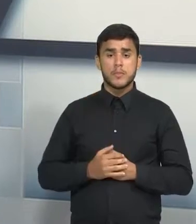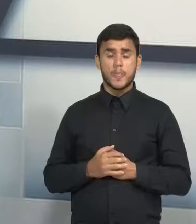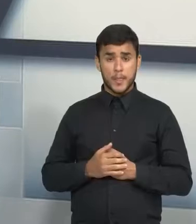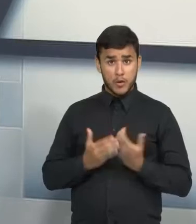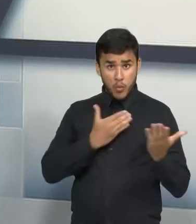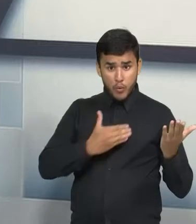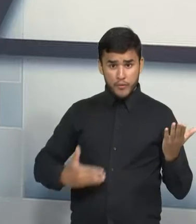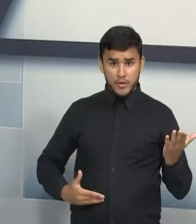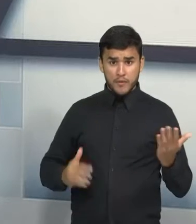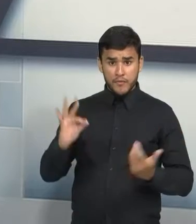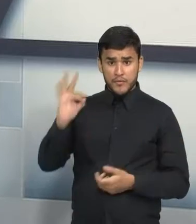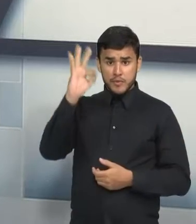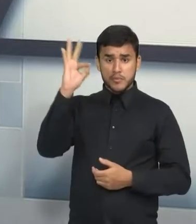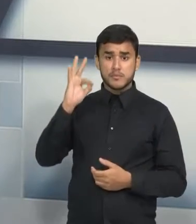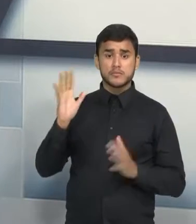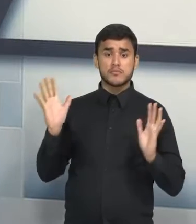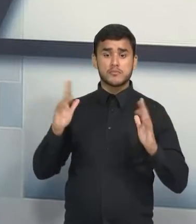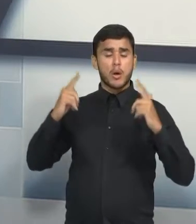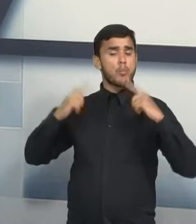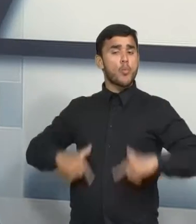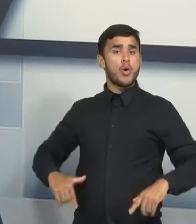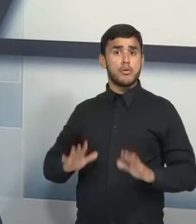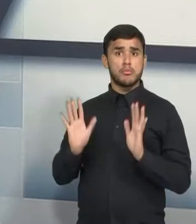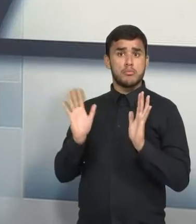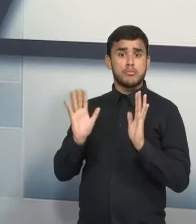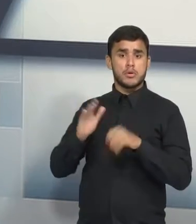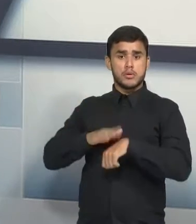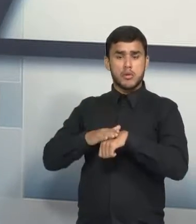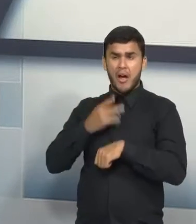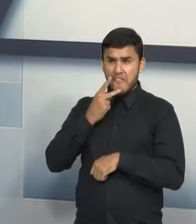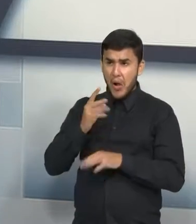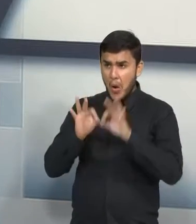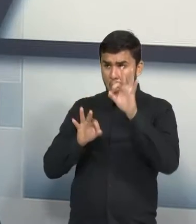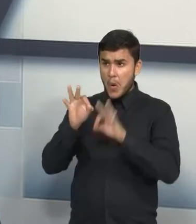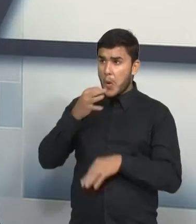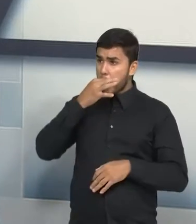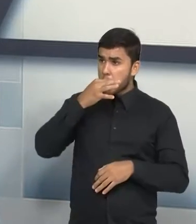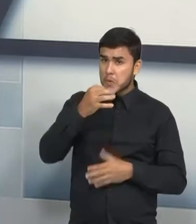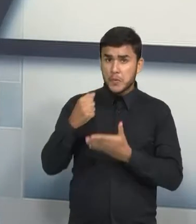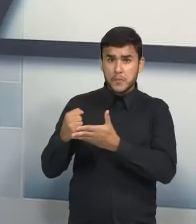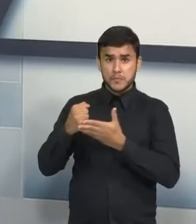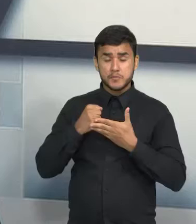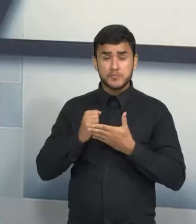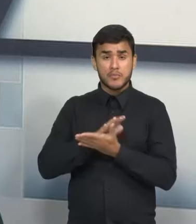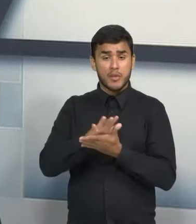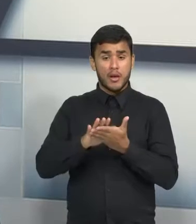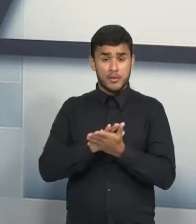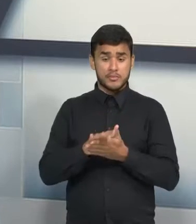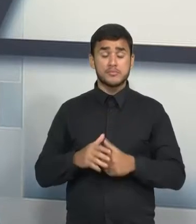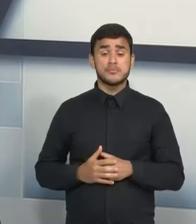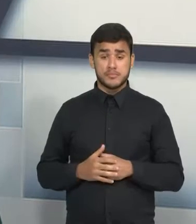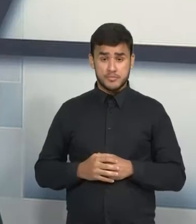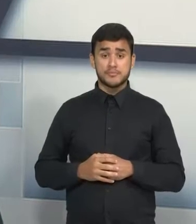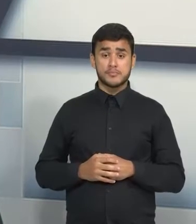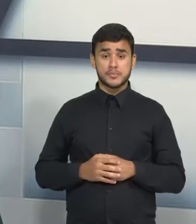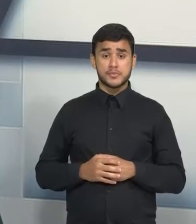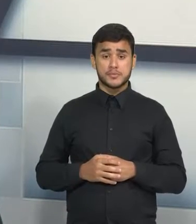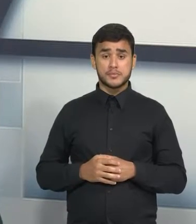o governo federal, até agora, se mostra inoperante, incompetente e, como o próprio presidente